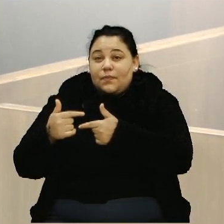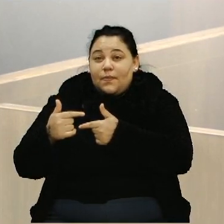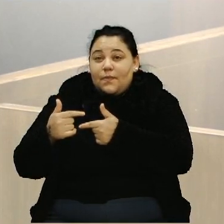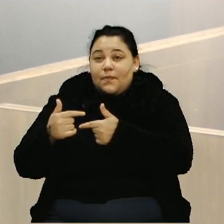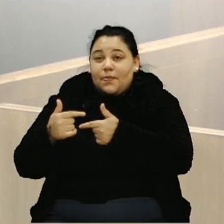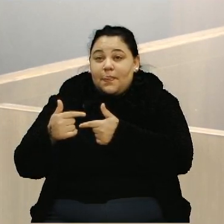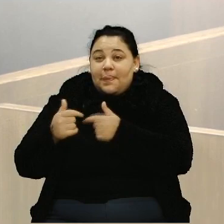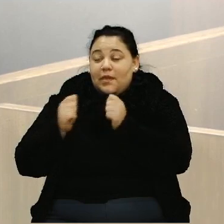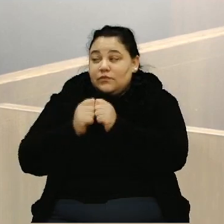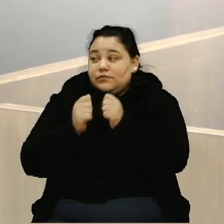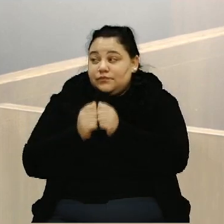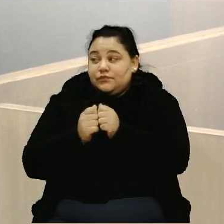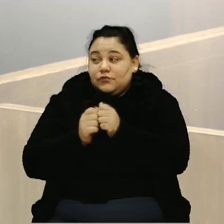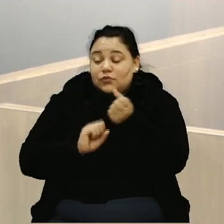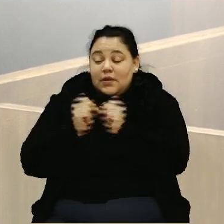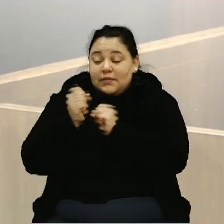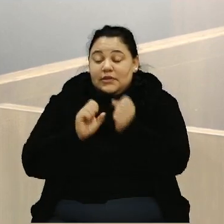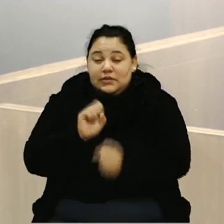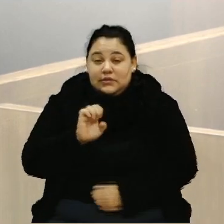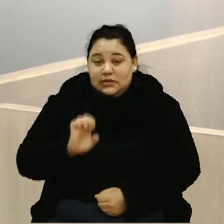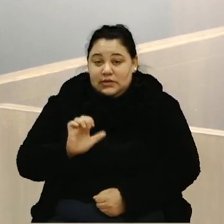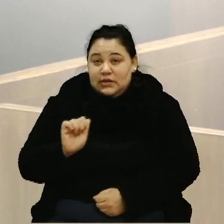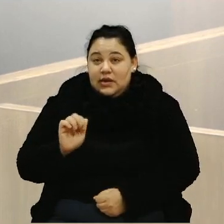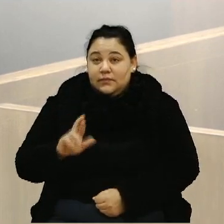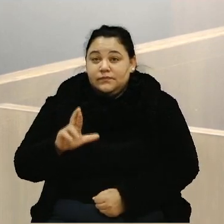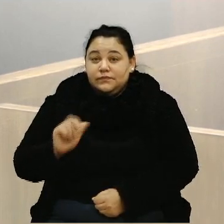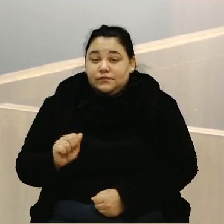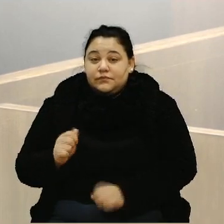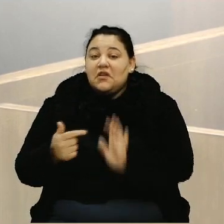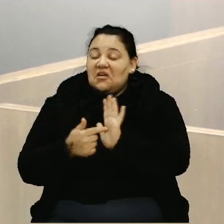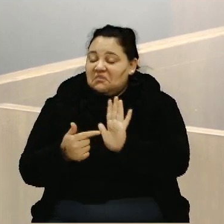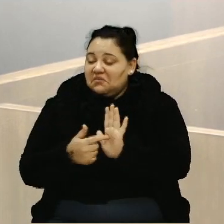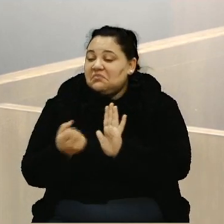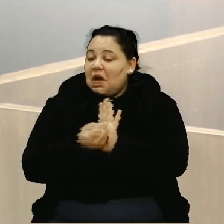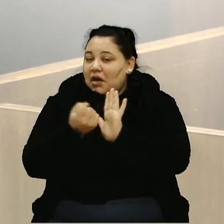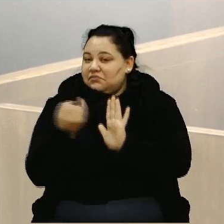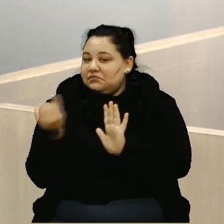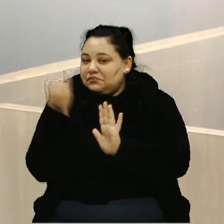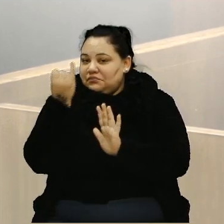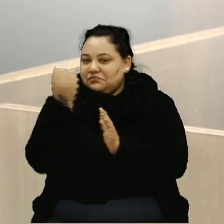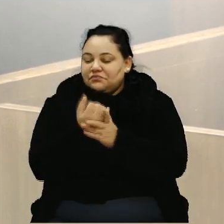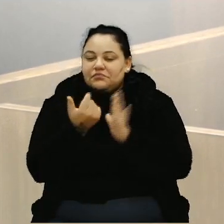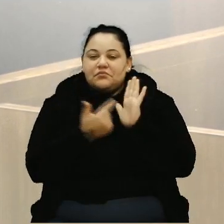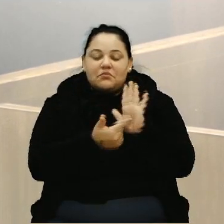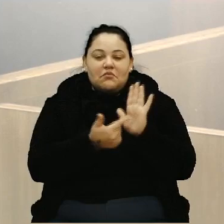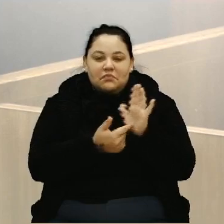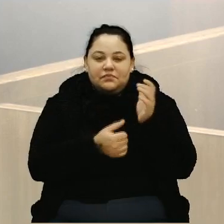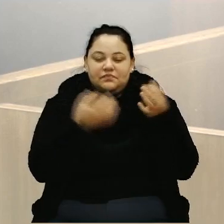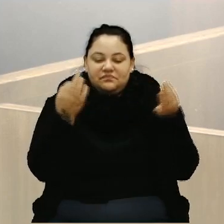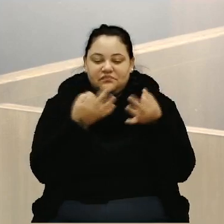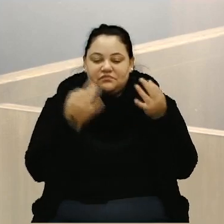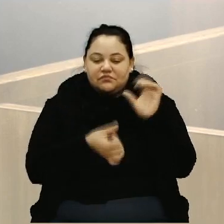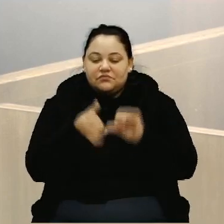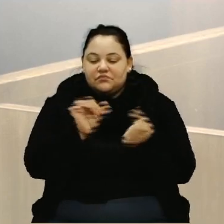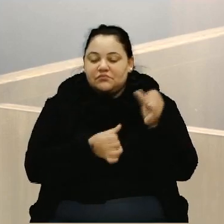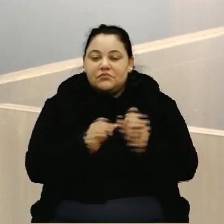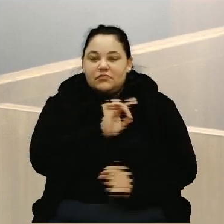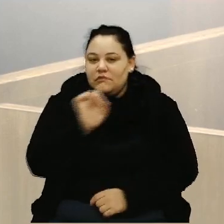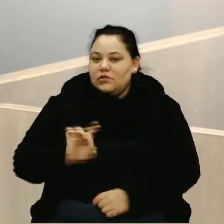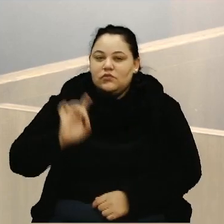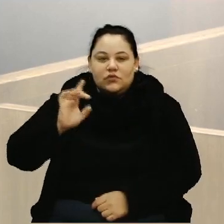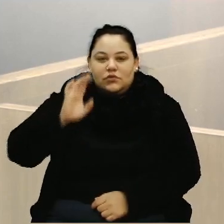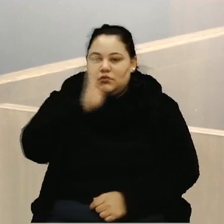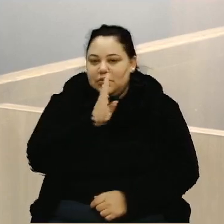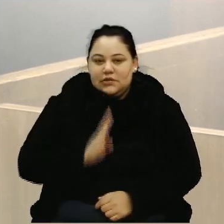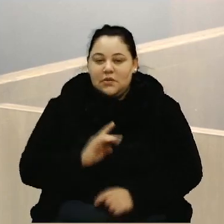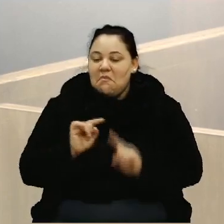à Seara. Vejam bem a expressividade da marca Seara. Demonstrando uma excelente qualidade não apenas no Brasil, mas